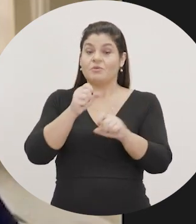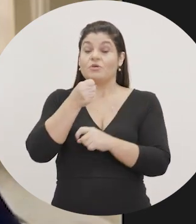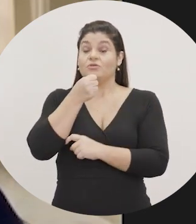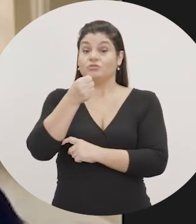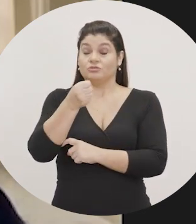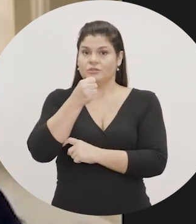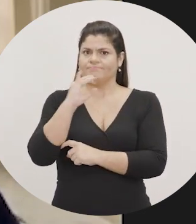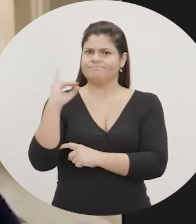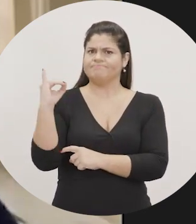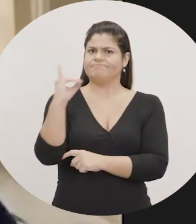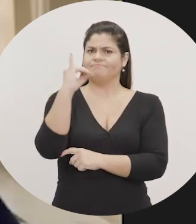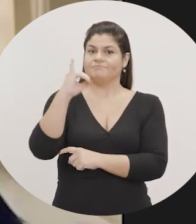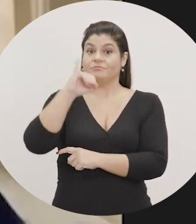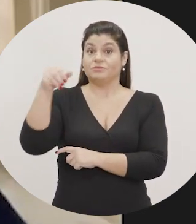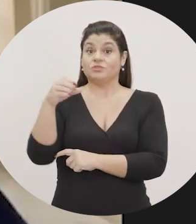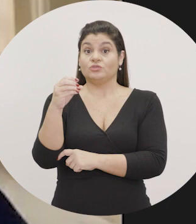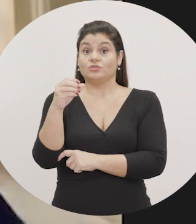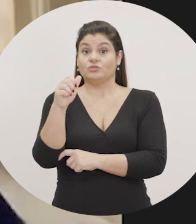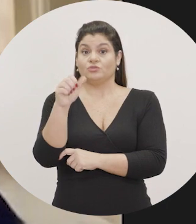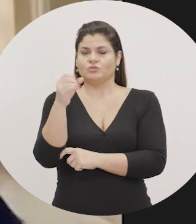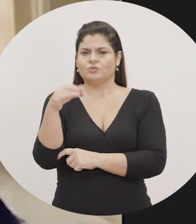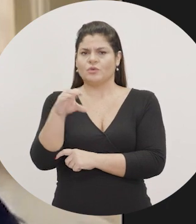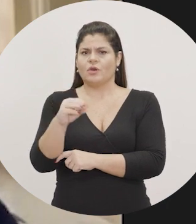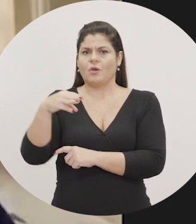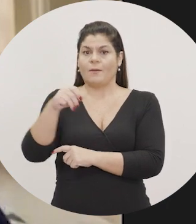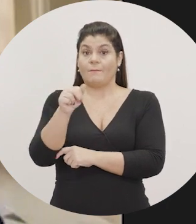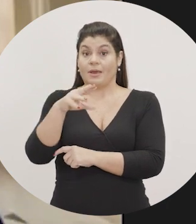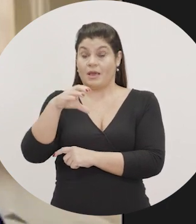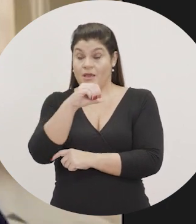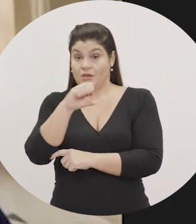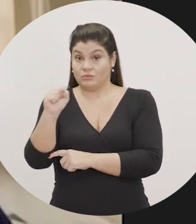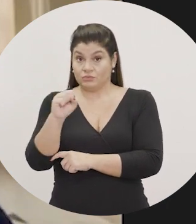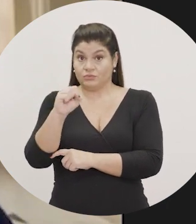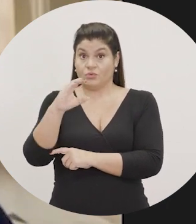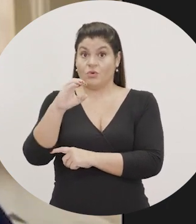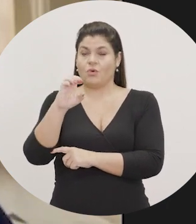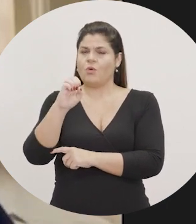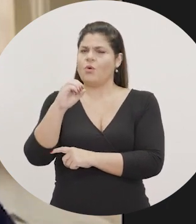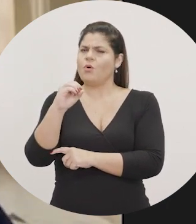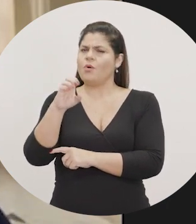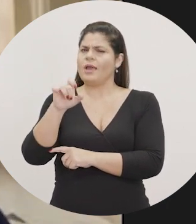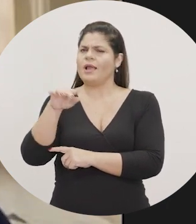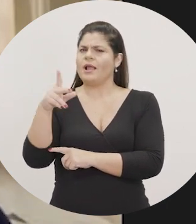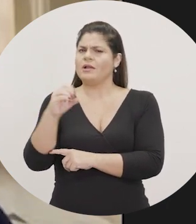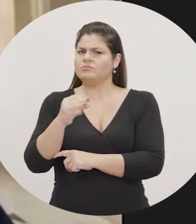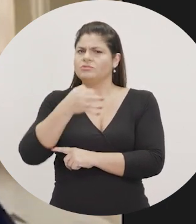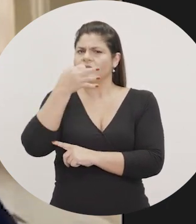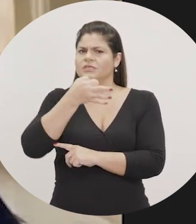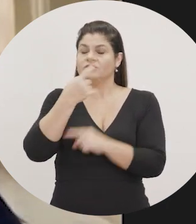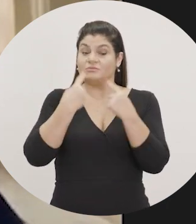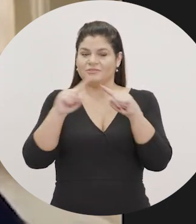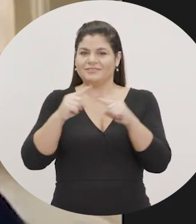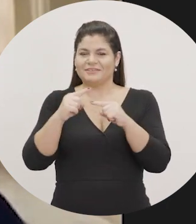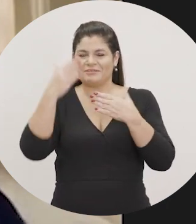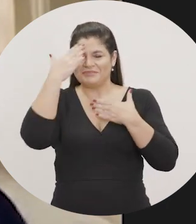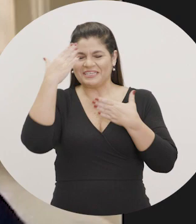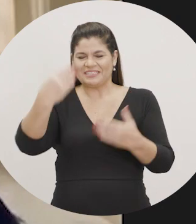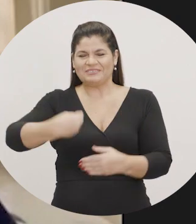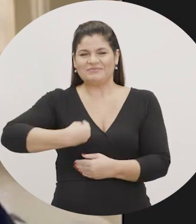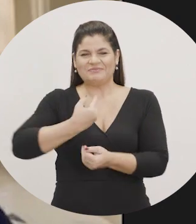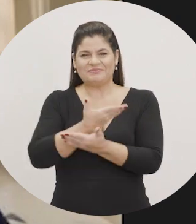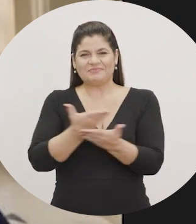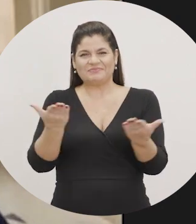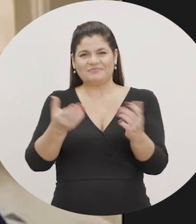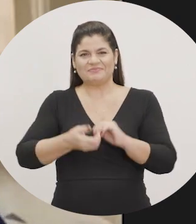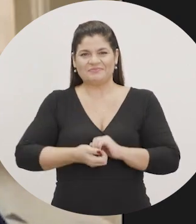grande jornalista João Marcos Coelho, crítico musical. João Marcos, muito obrigado pela sua presença aqui no